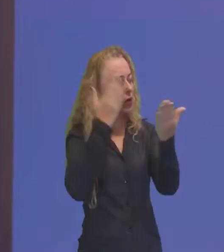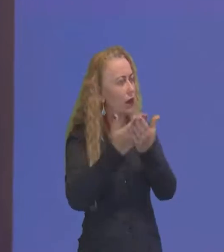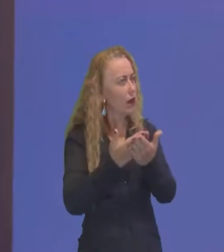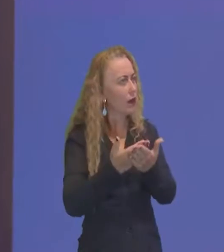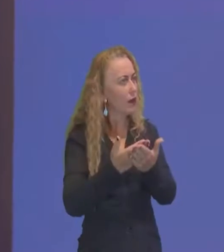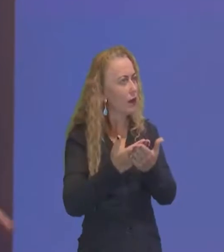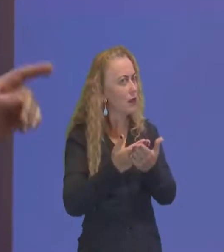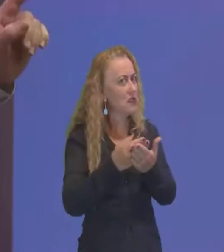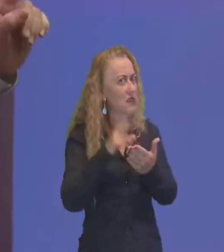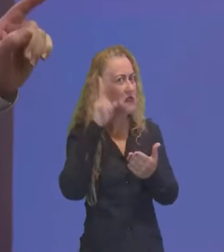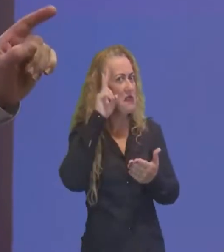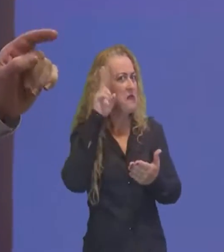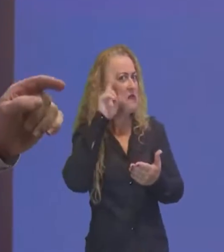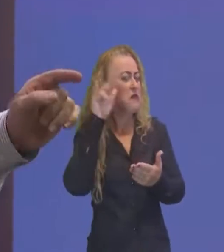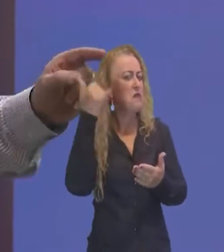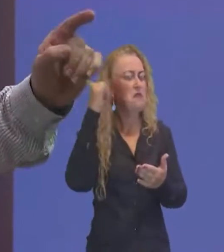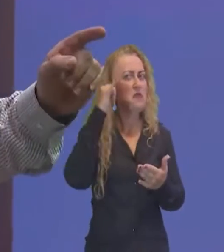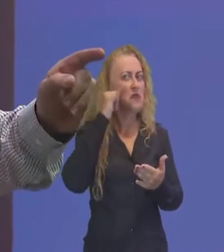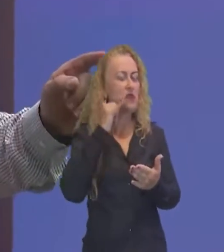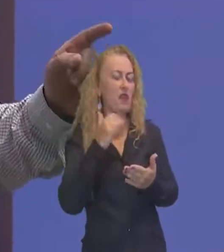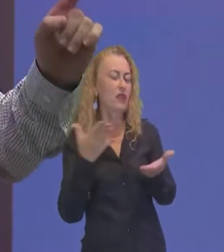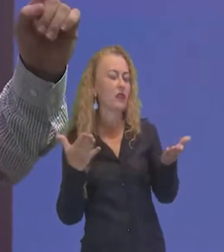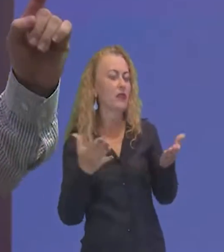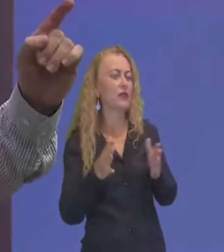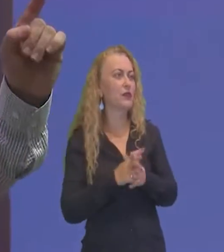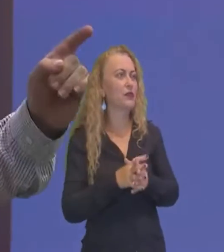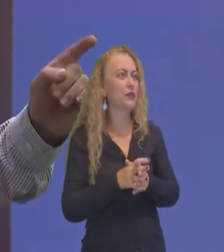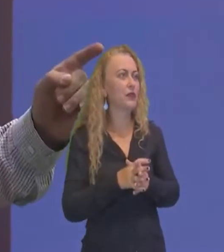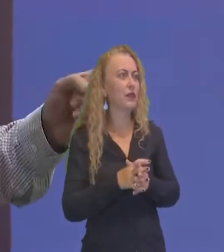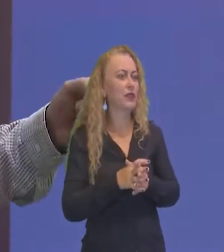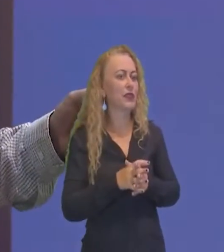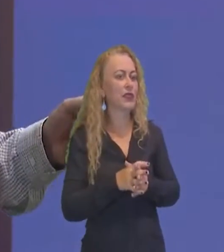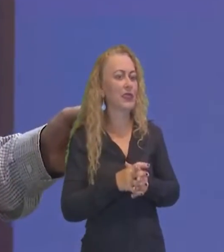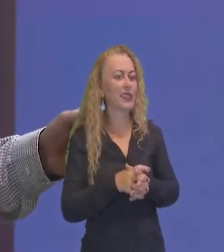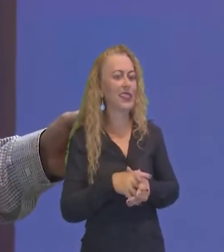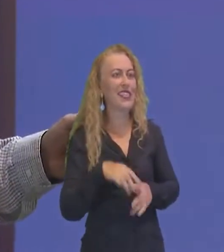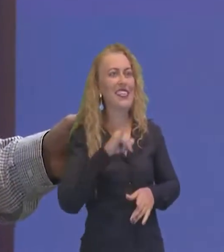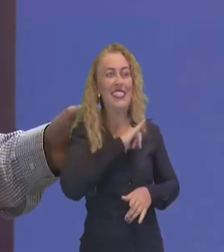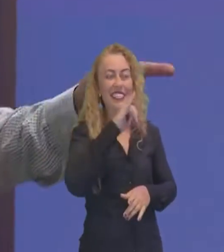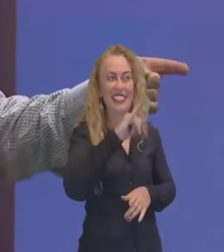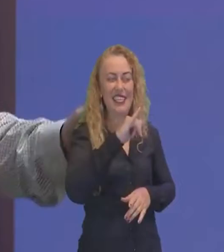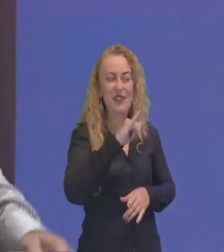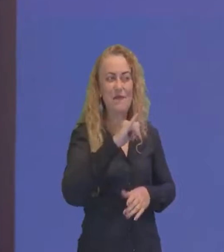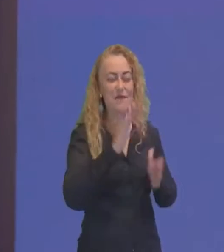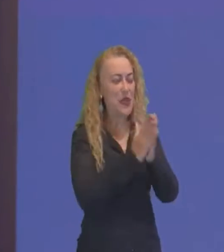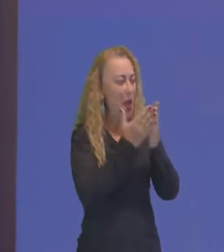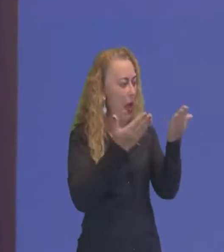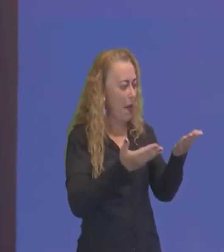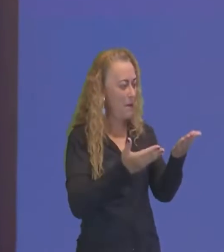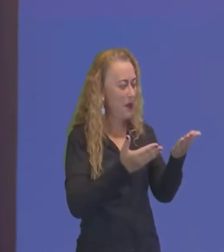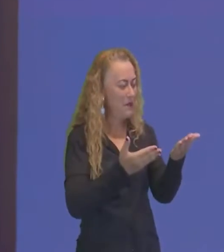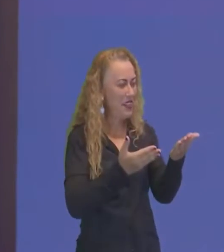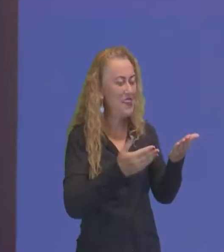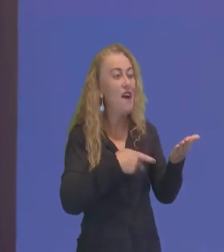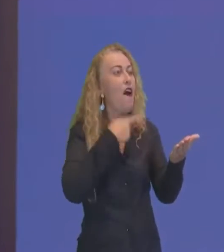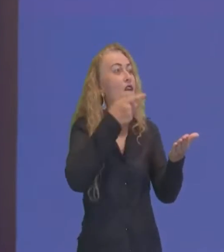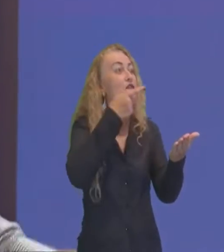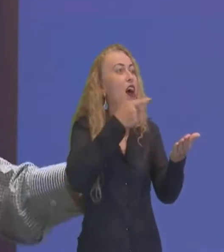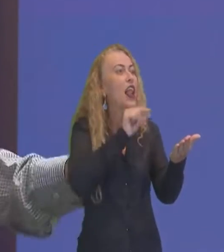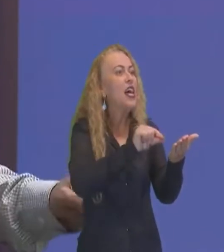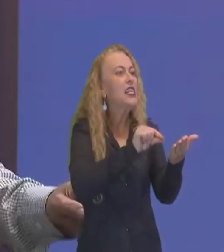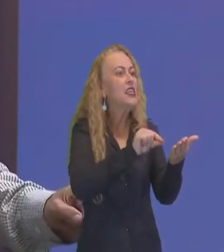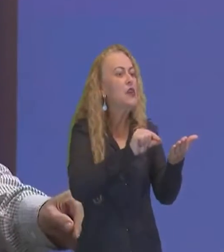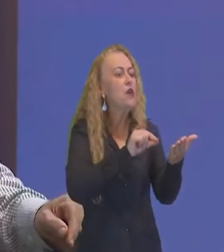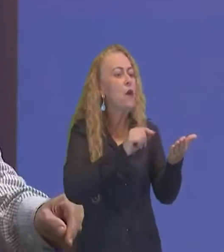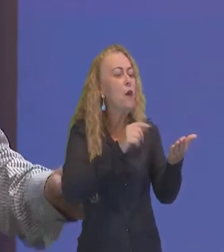historinha. Irmãos, se a Bíblia dissesse que uma sardinha tinha engolido Jonas, eu acreditaria, porque